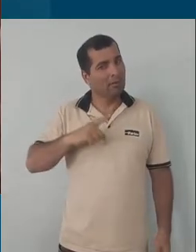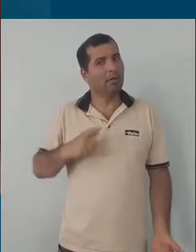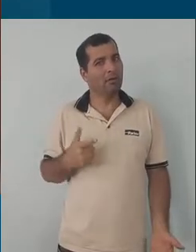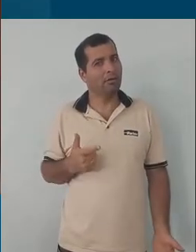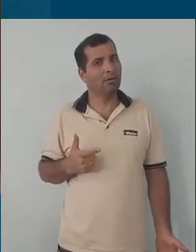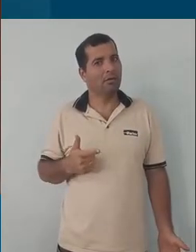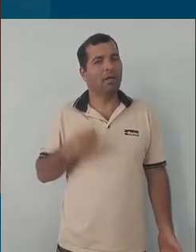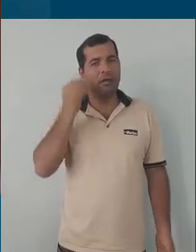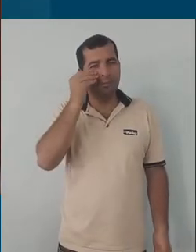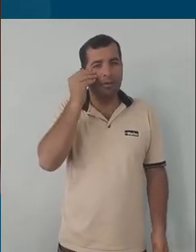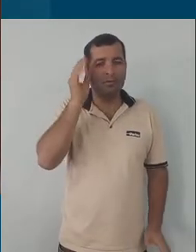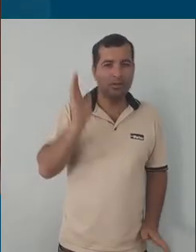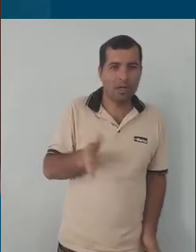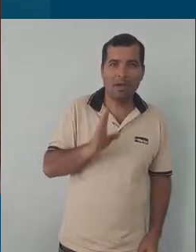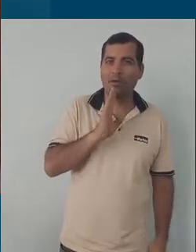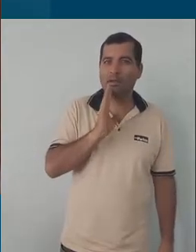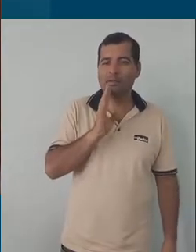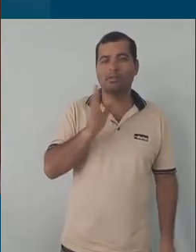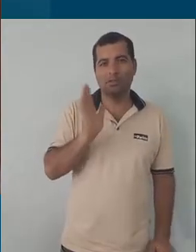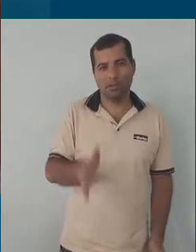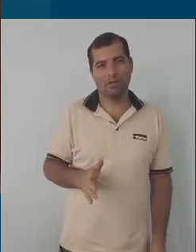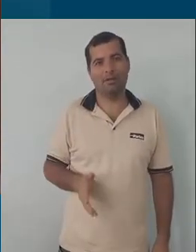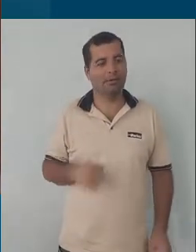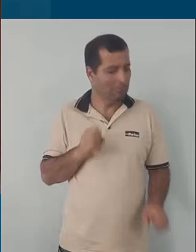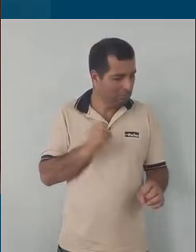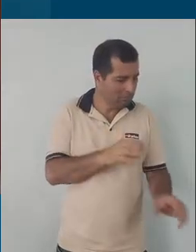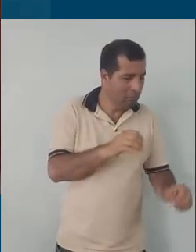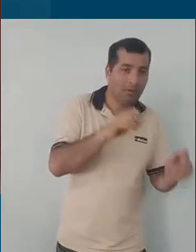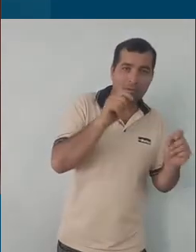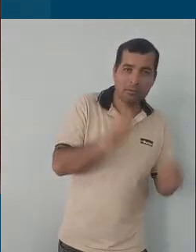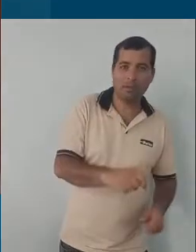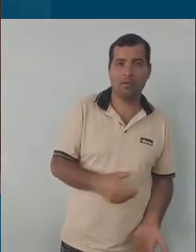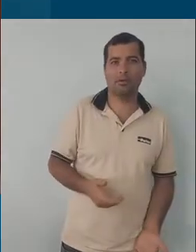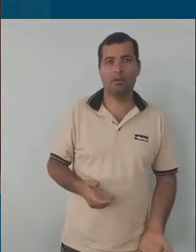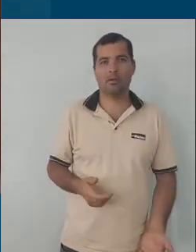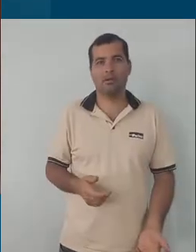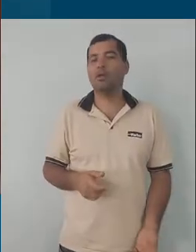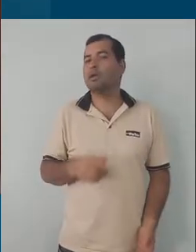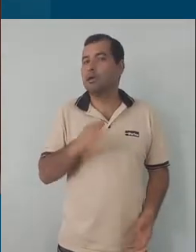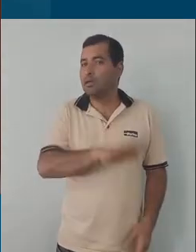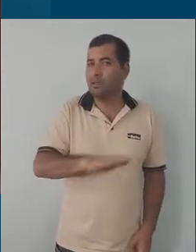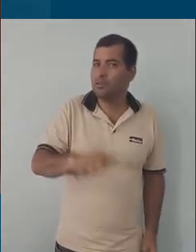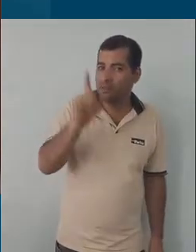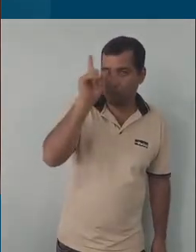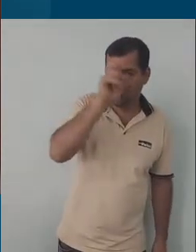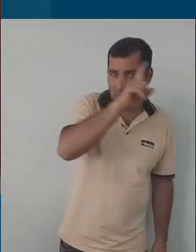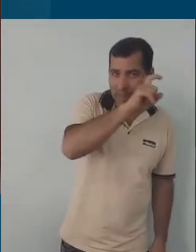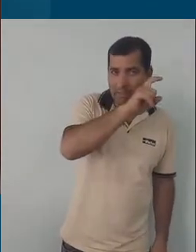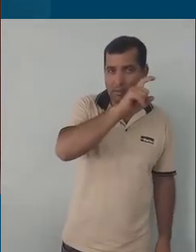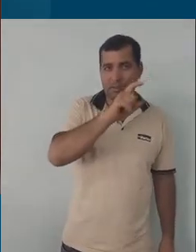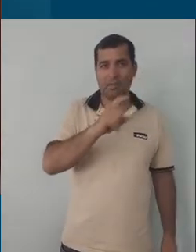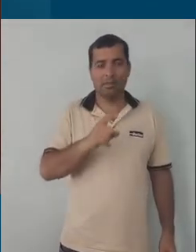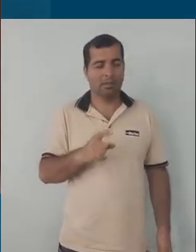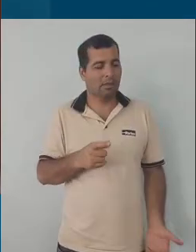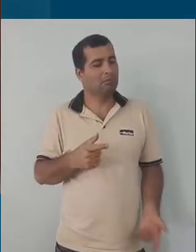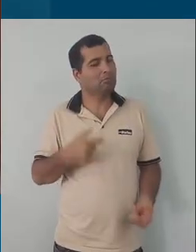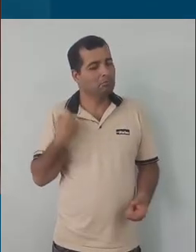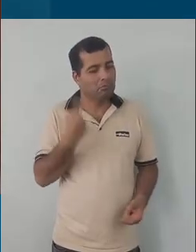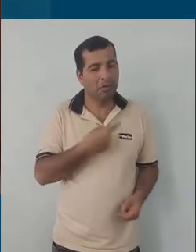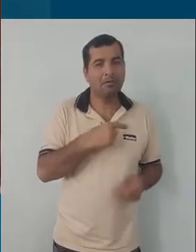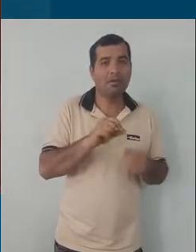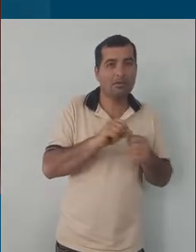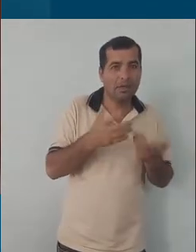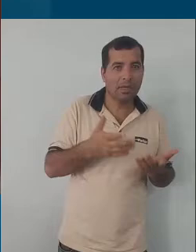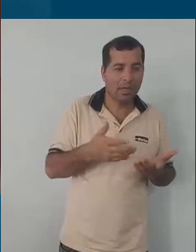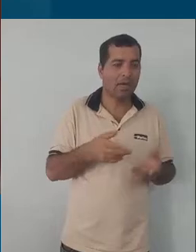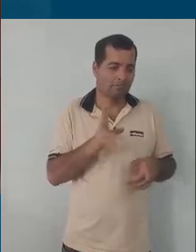experientes. E é isso que a gente precisa fazer na escola. Então, criança que tem dificuldade de acompanhar o conteúdo, claro que a gente vai ter um olho maior